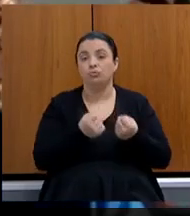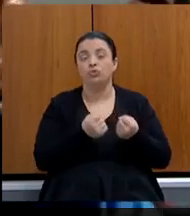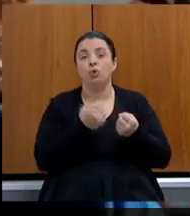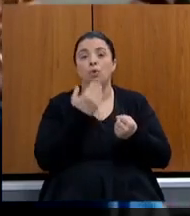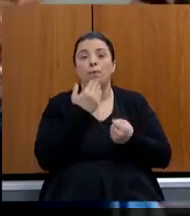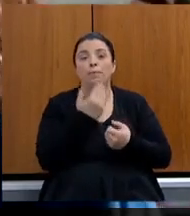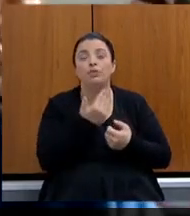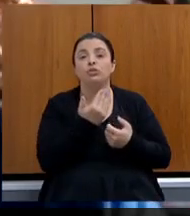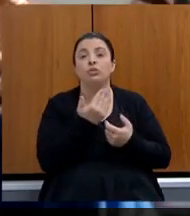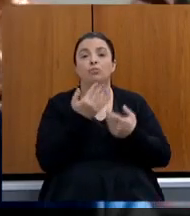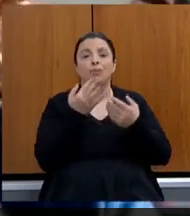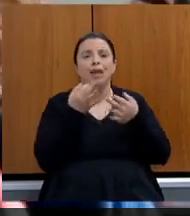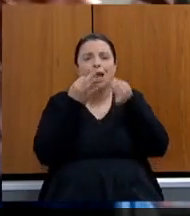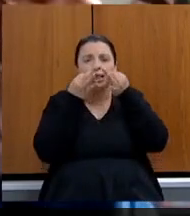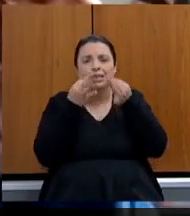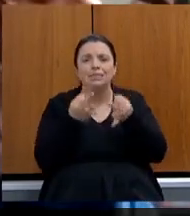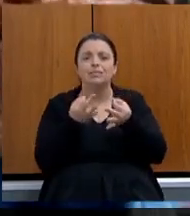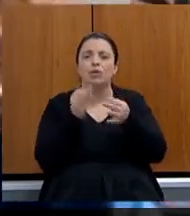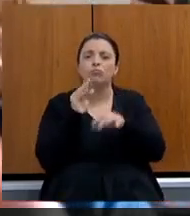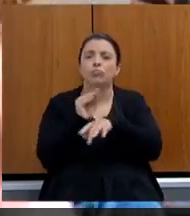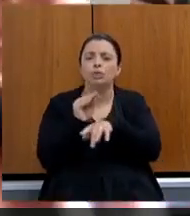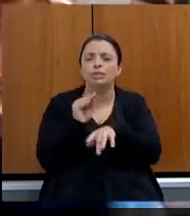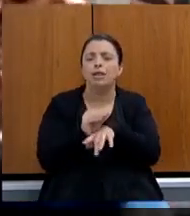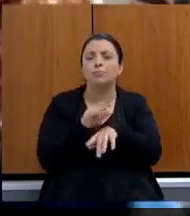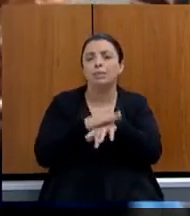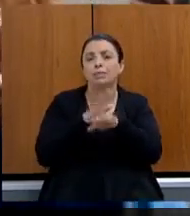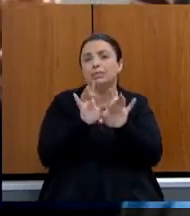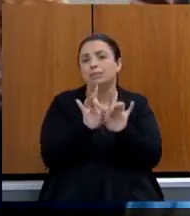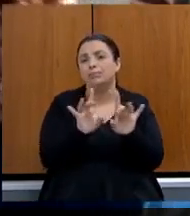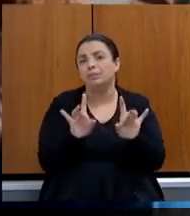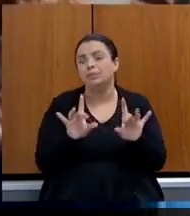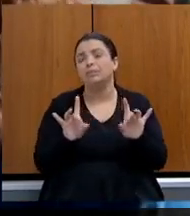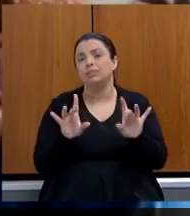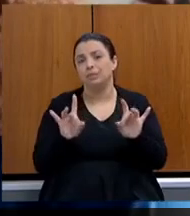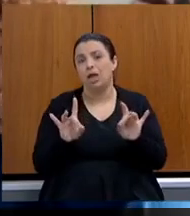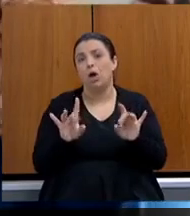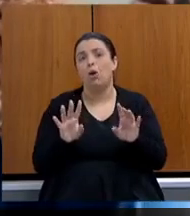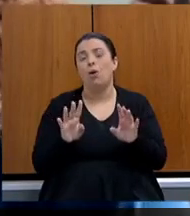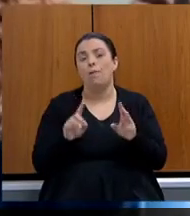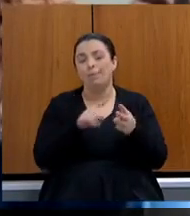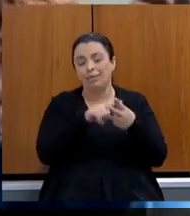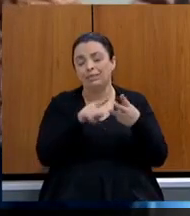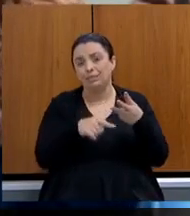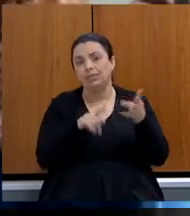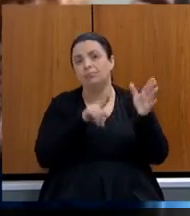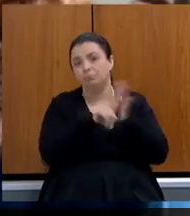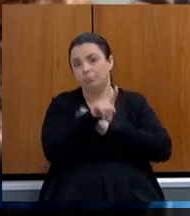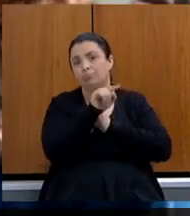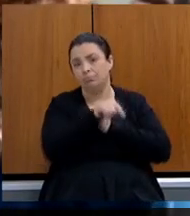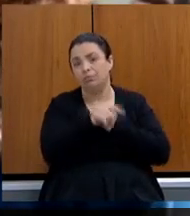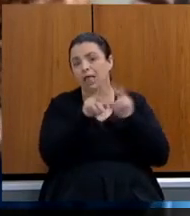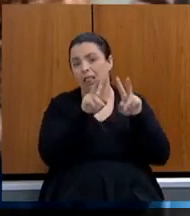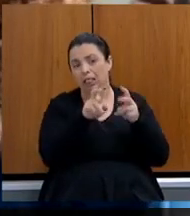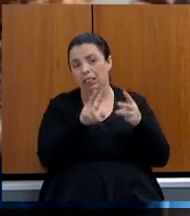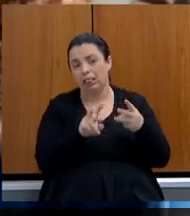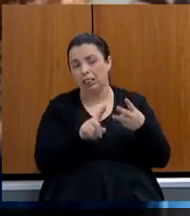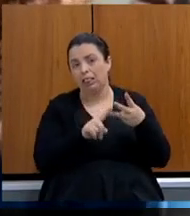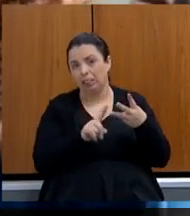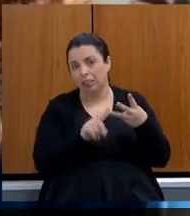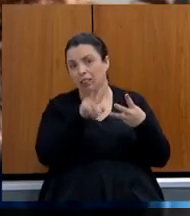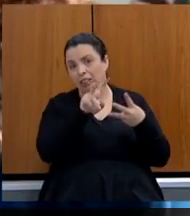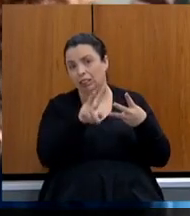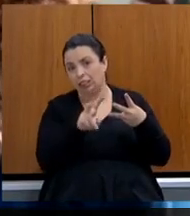obtido da atenção do carinho do Cuidado da tere pão né para esse três delas que a gente trouxe é de